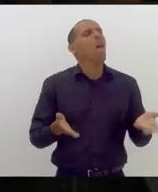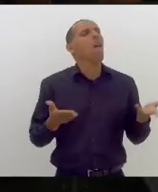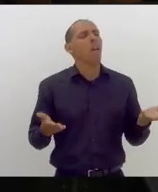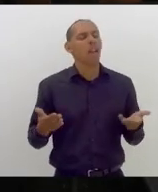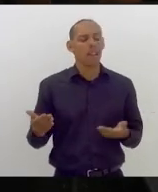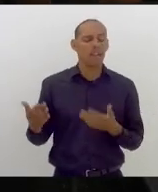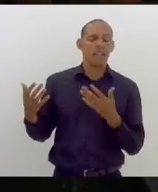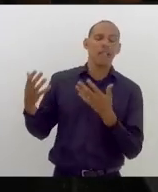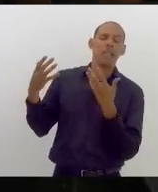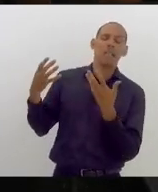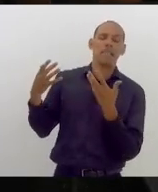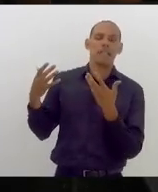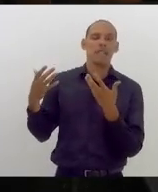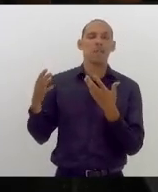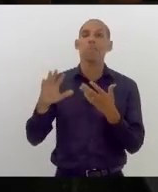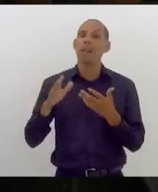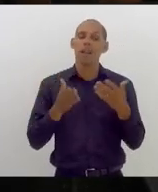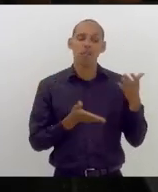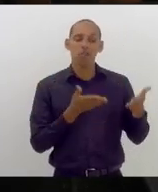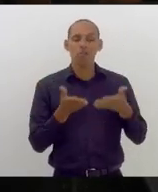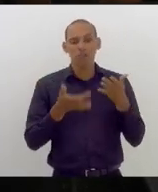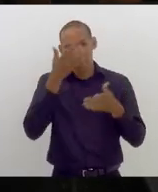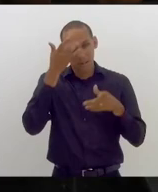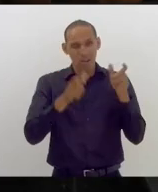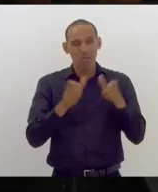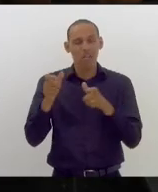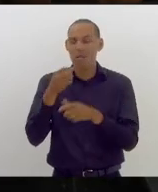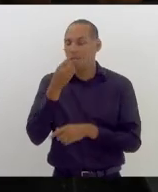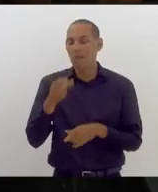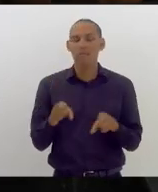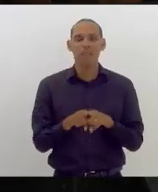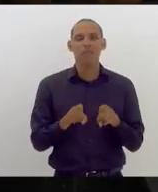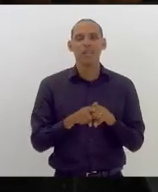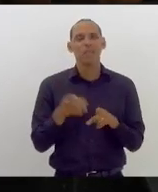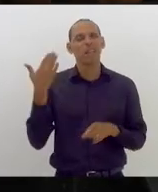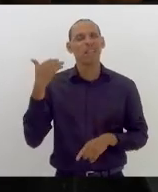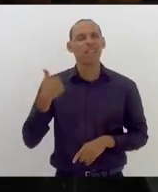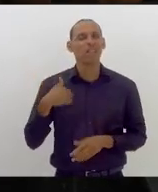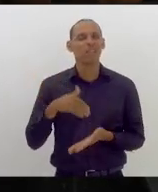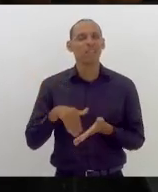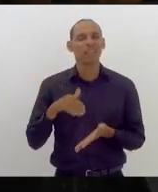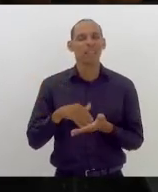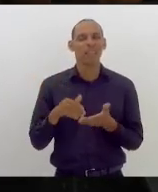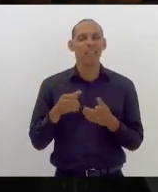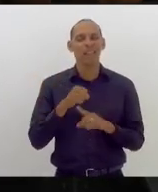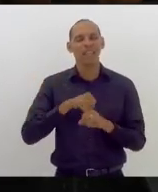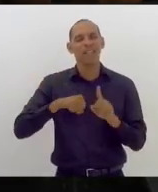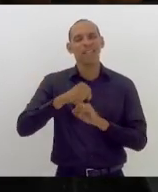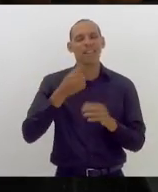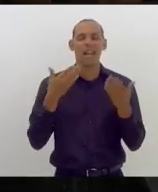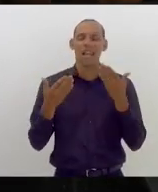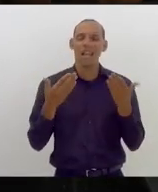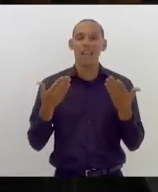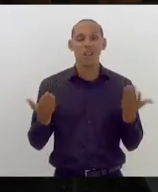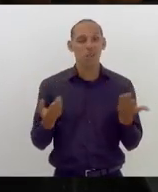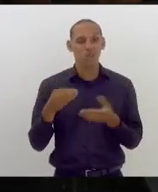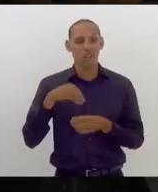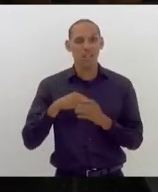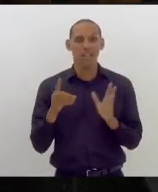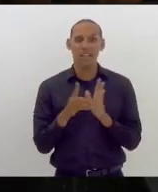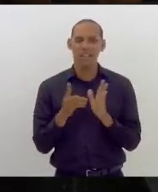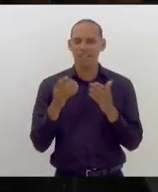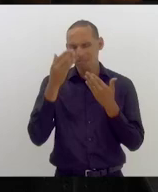cuidar das pessoas, eu que fui secretário de assistência, hoje que estou no DETRAN, num serviço, e aí queria